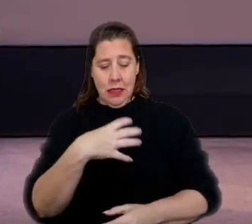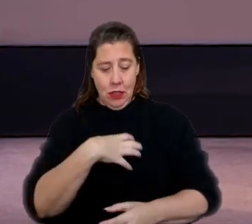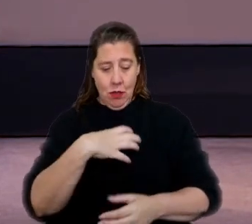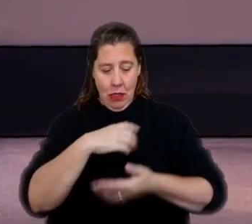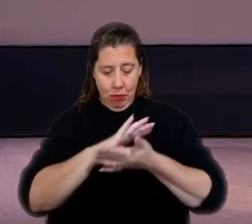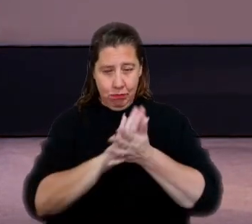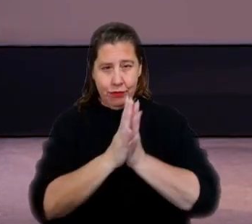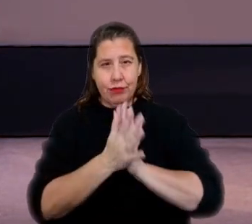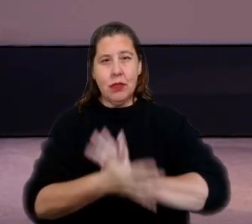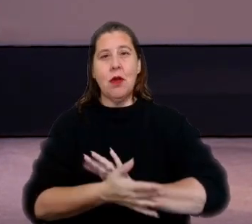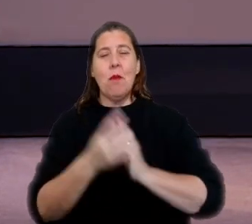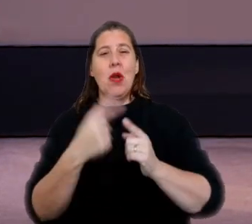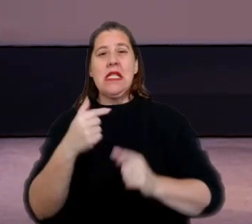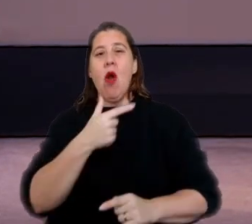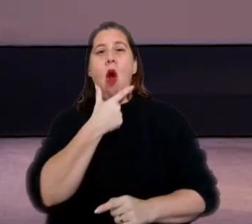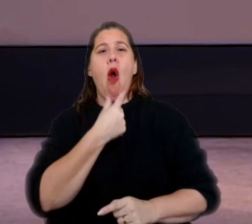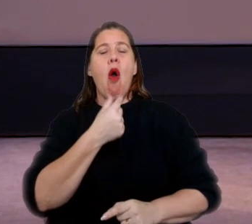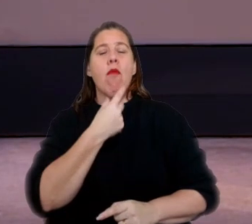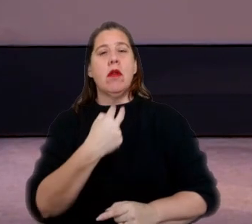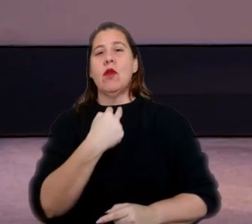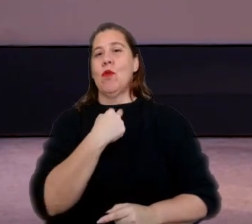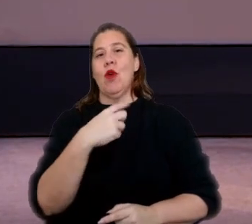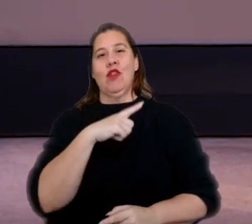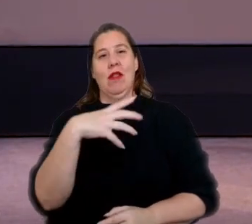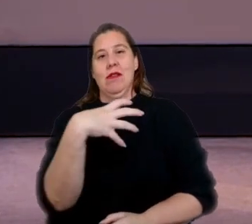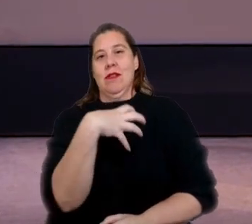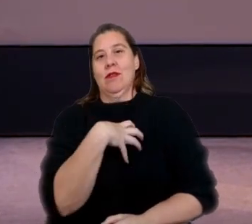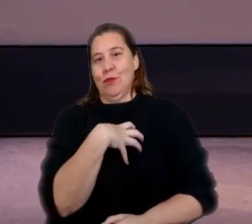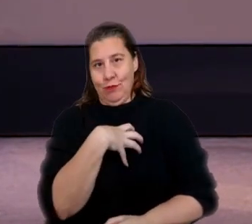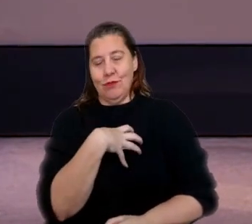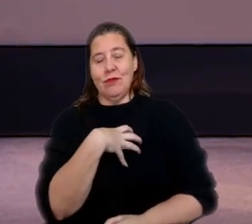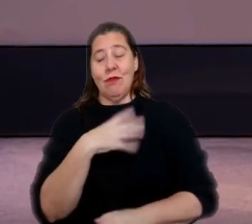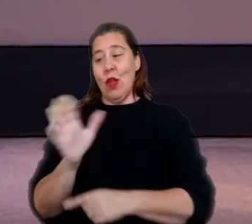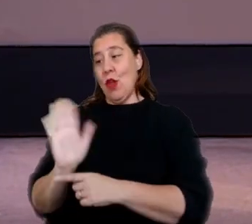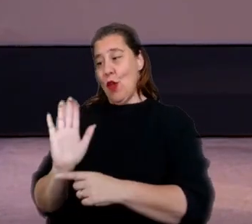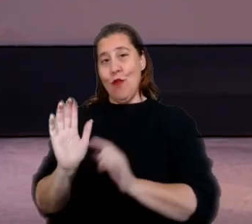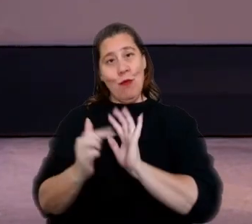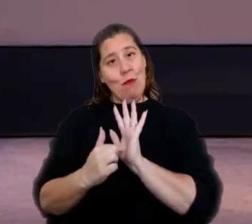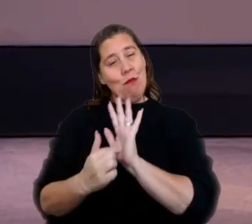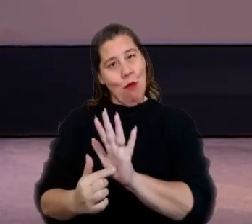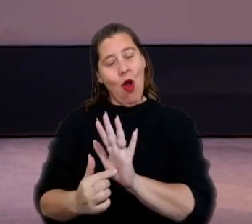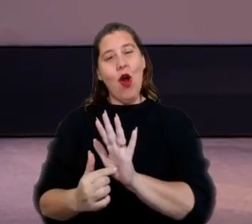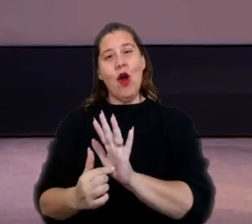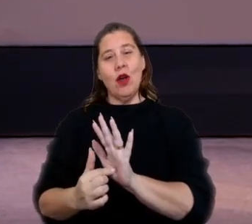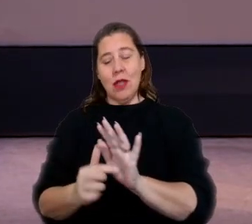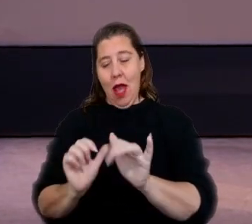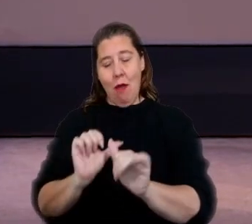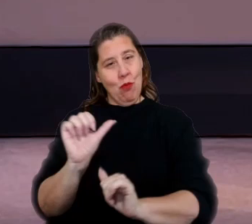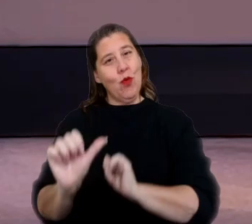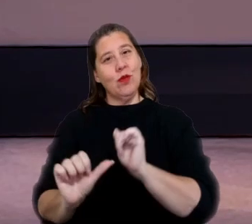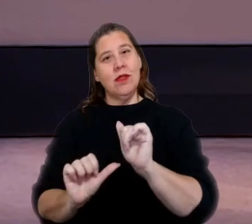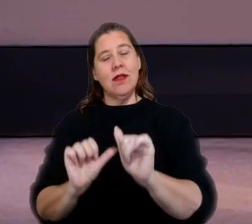eles, né? Para ser homem não pode ter ternura, não pode ser terno. E o filme mostra as saídas